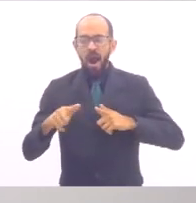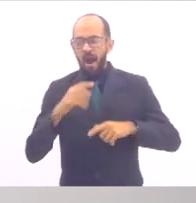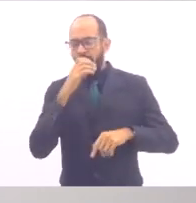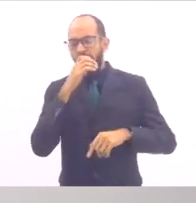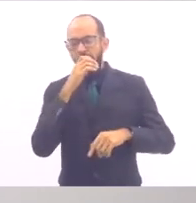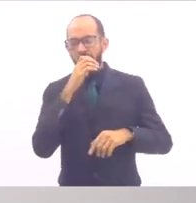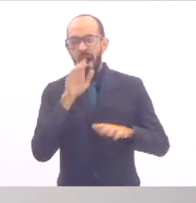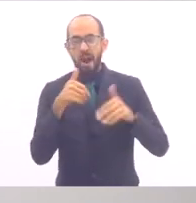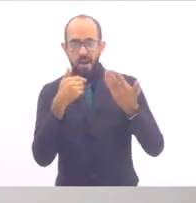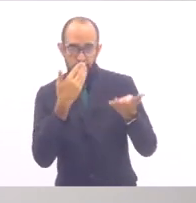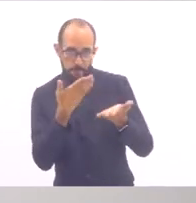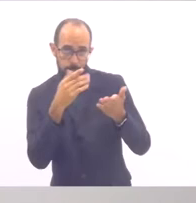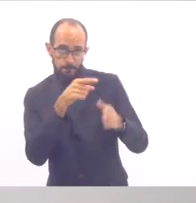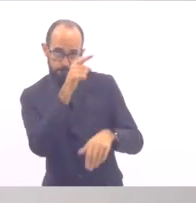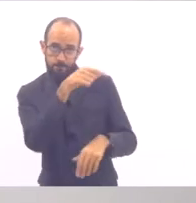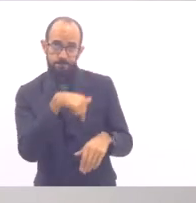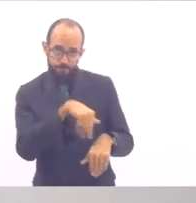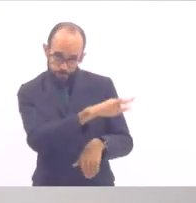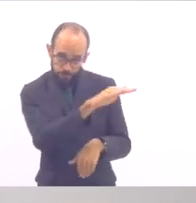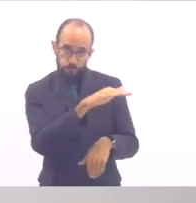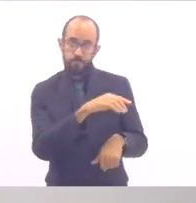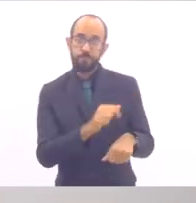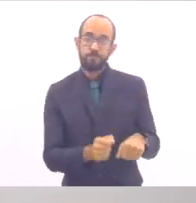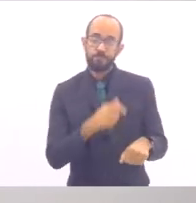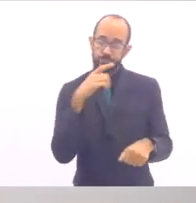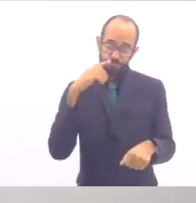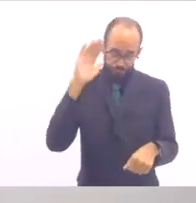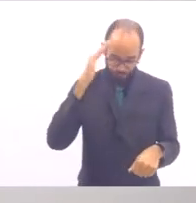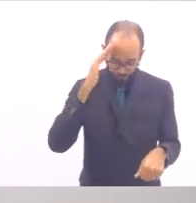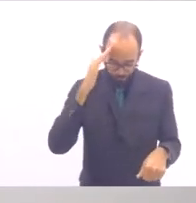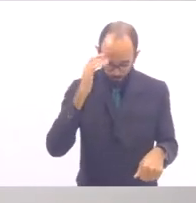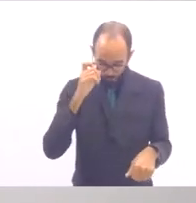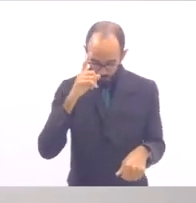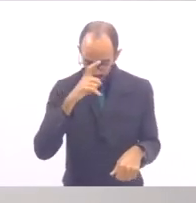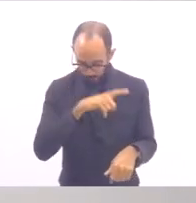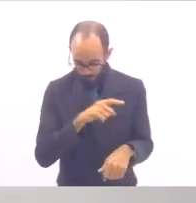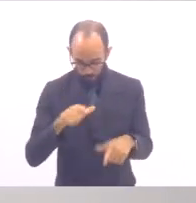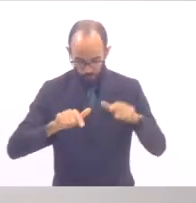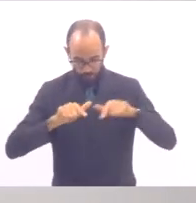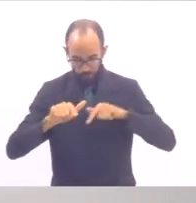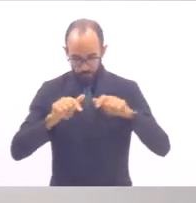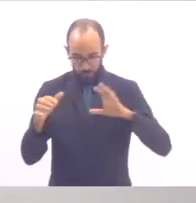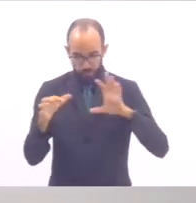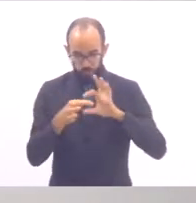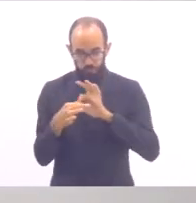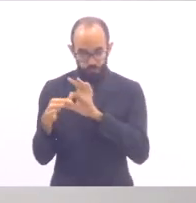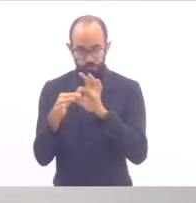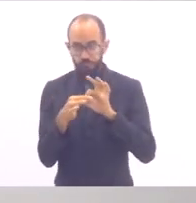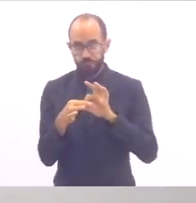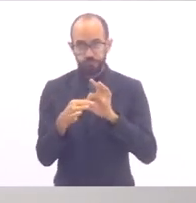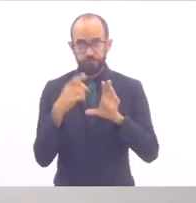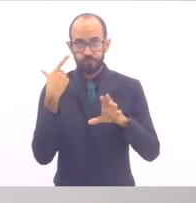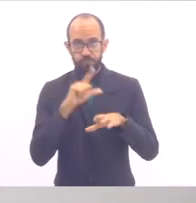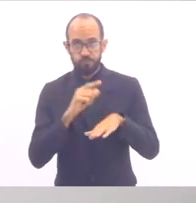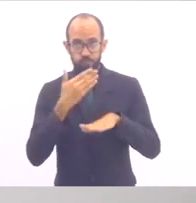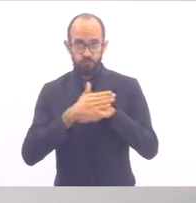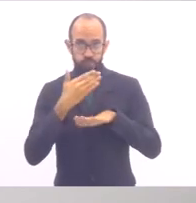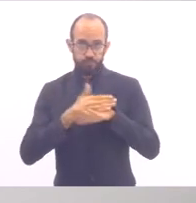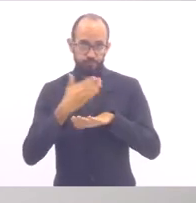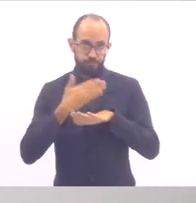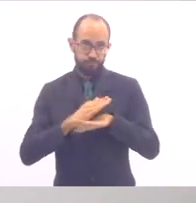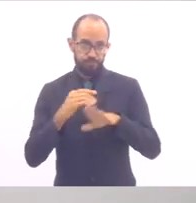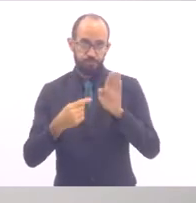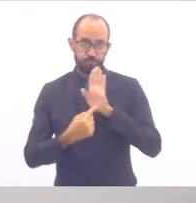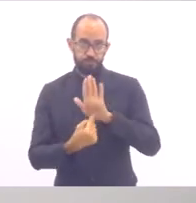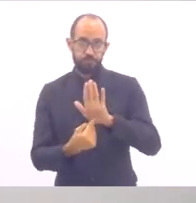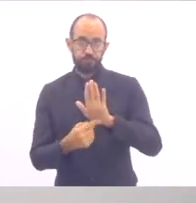a gente está lá entendendo qual a dificuldade dele, trabalhando junto com ele para que ele possa implementar. E mostrando